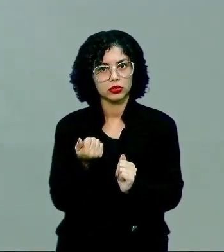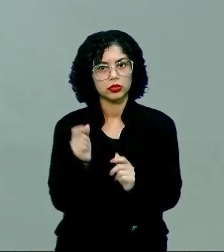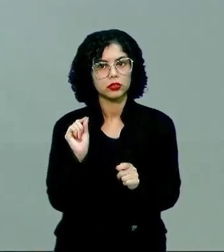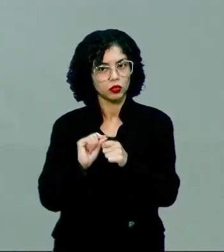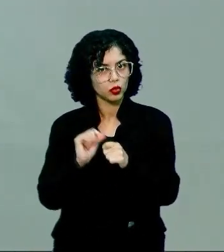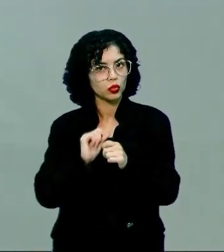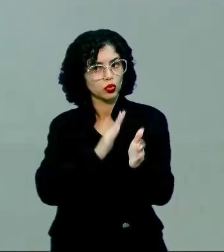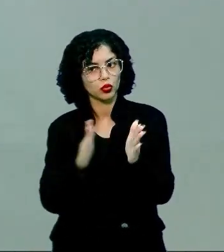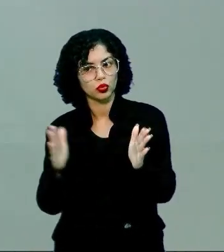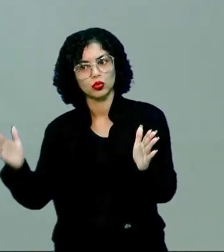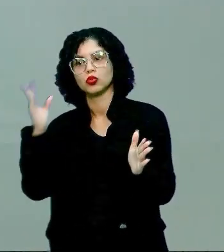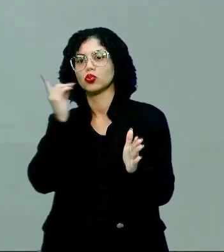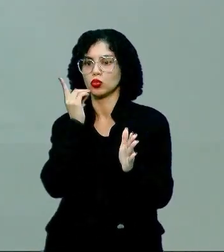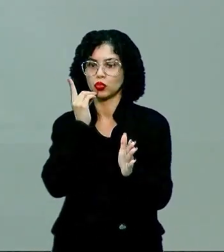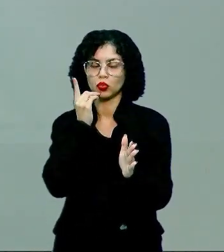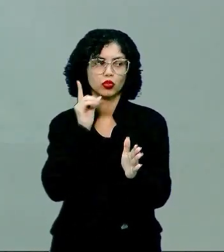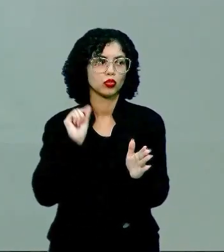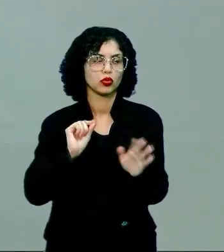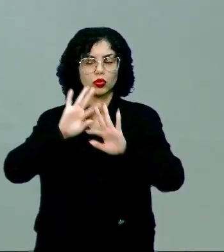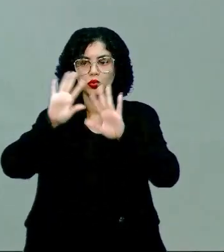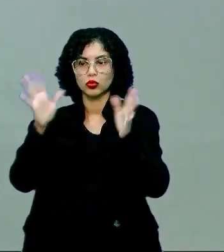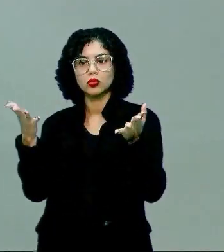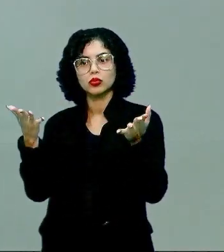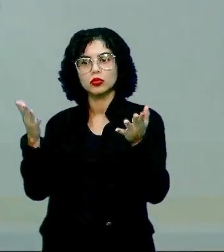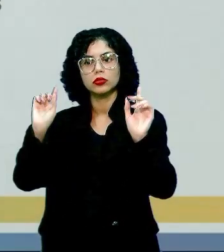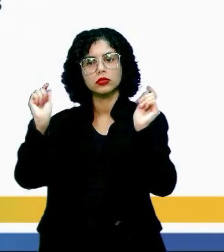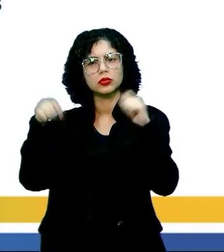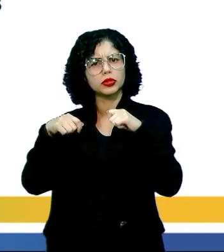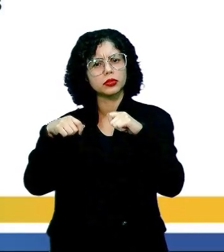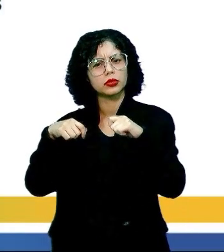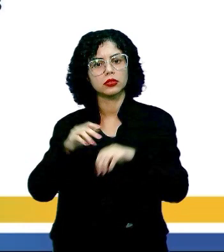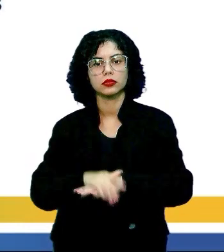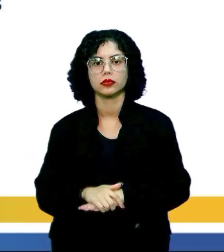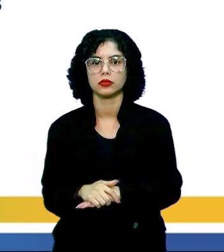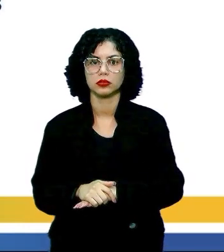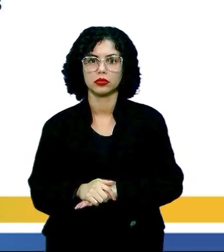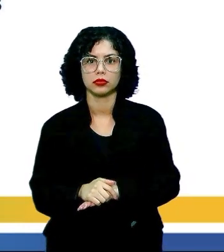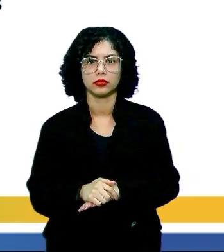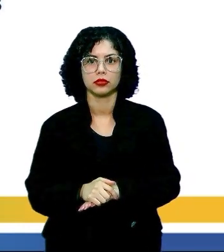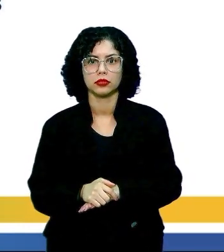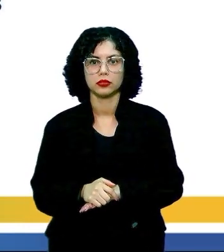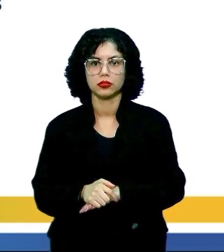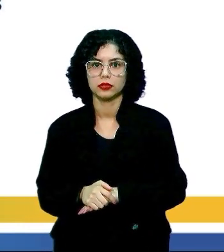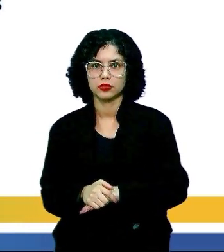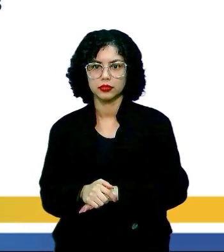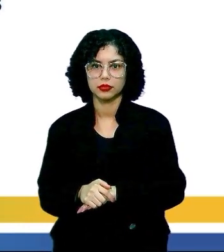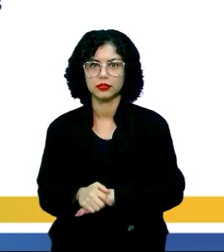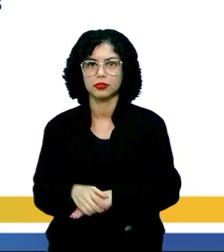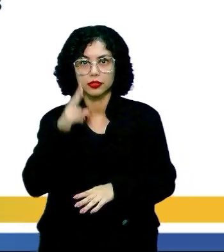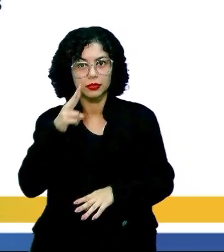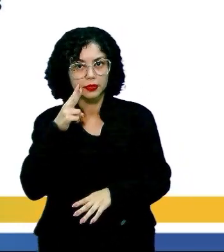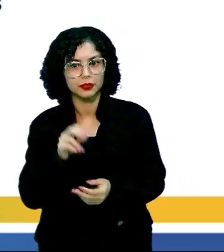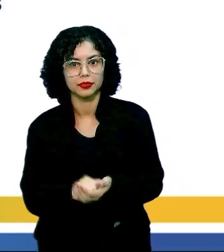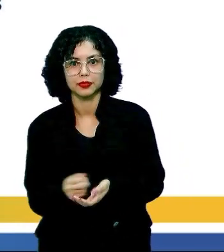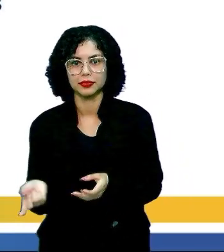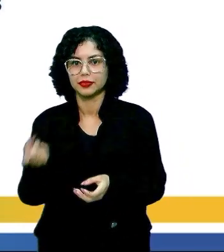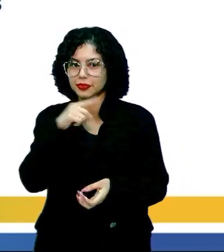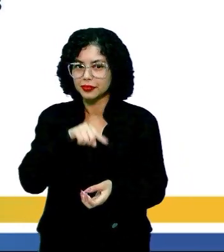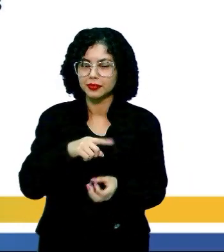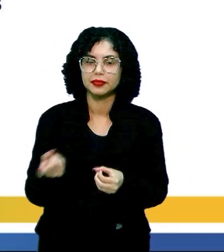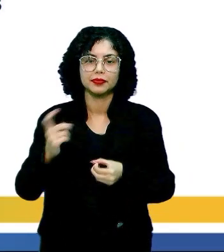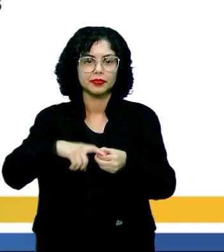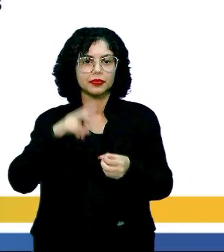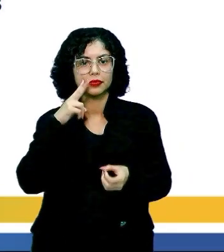e executando no meu dia a dia então o que tipo de possibilidades vão ser essa então a gente vai Opa quase que Deus escolhe se você não pisca e volta